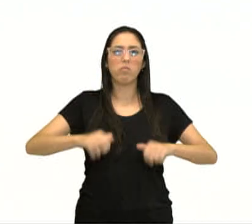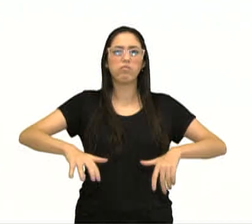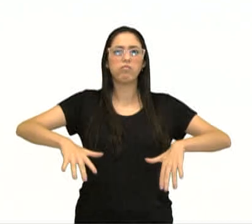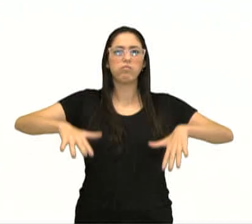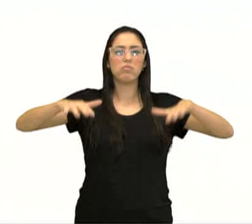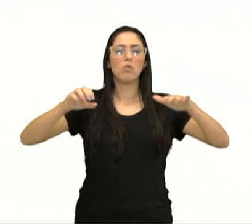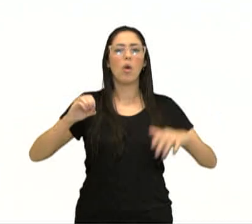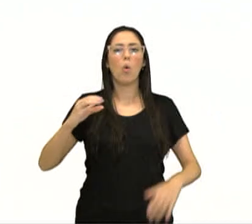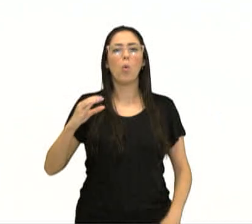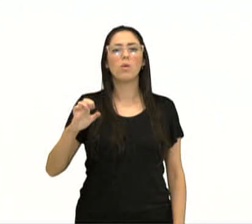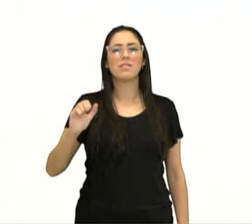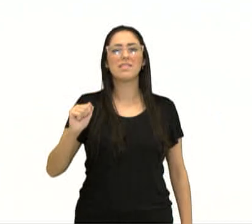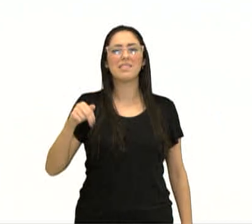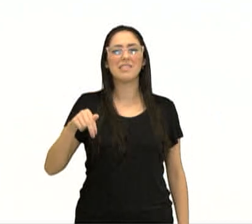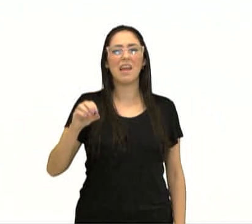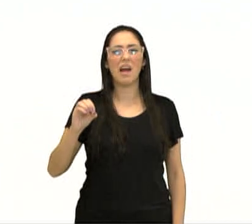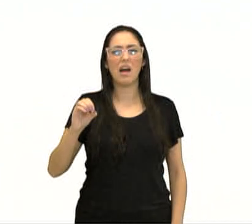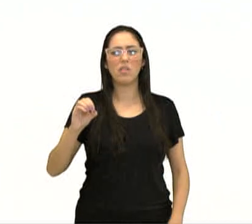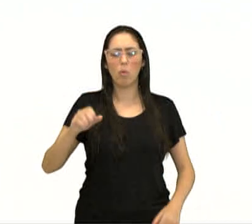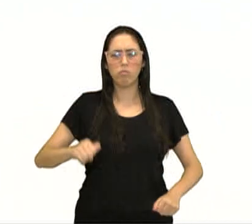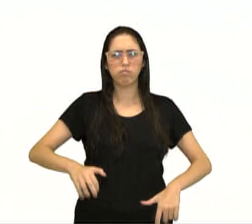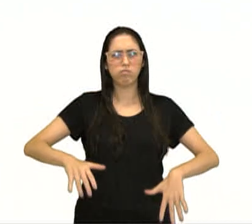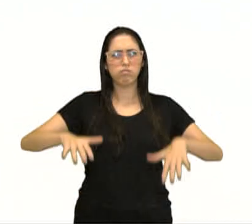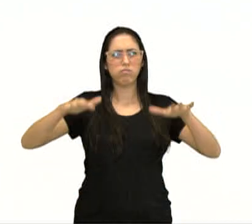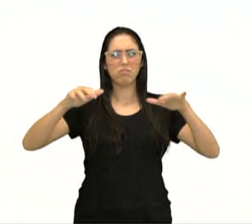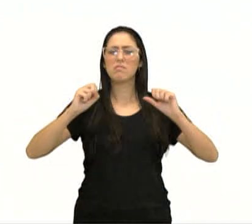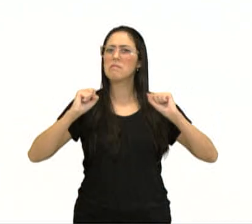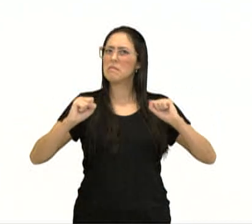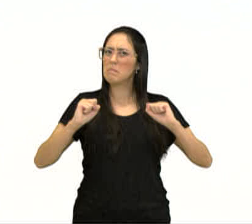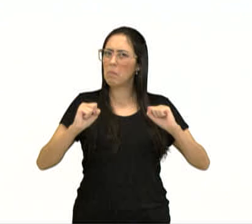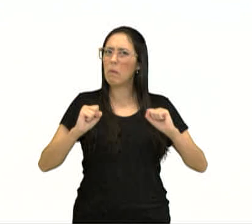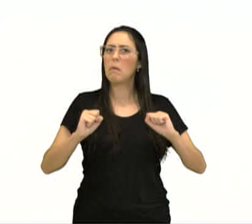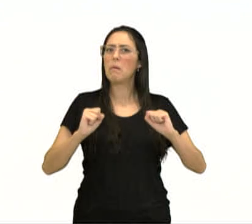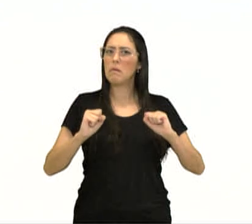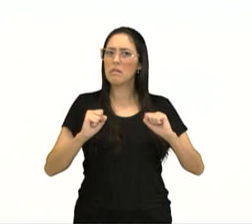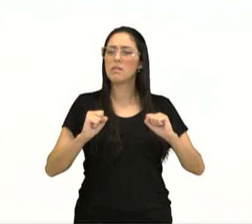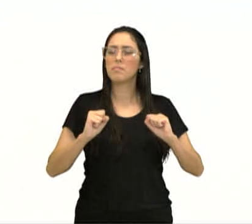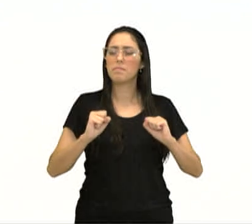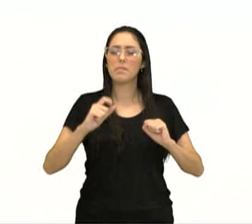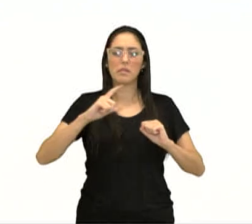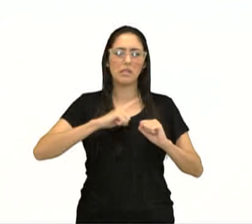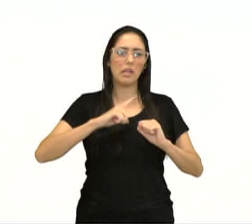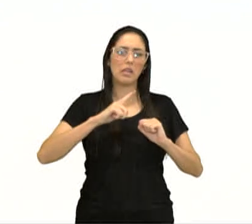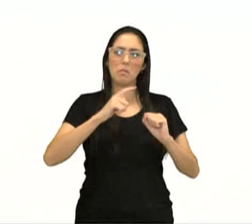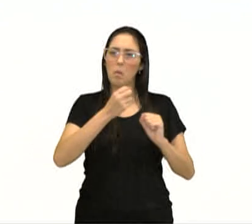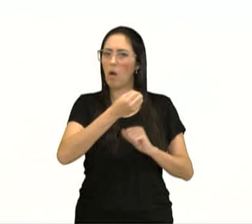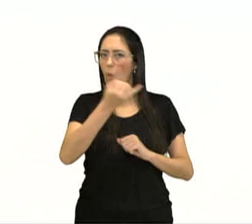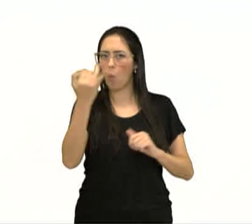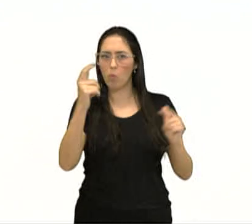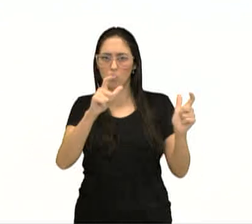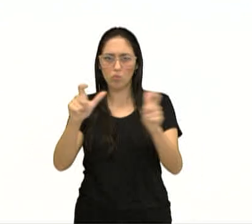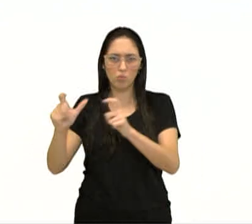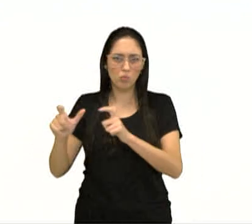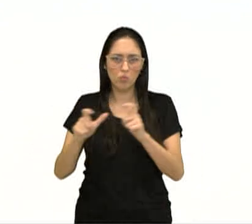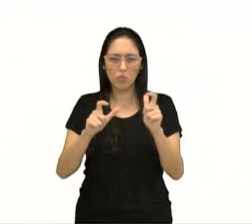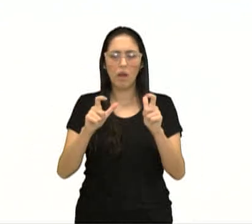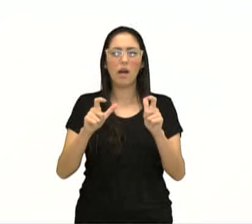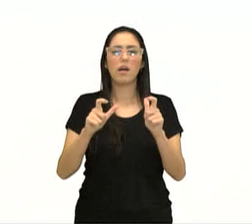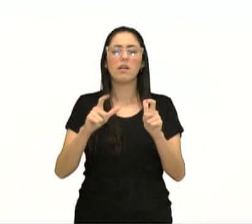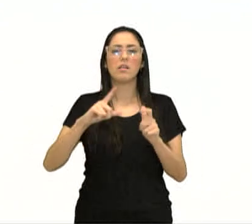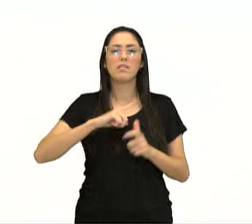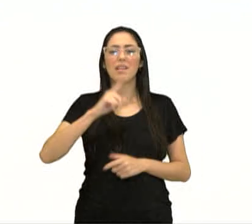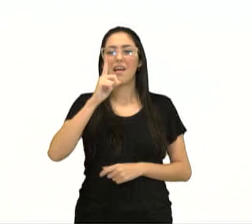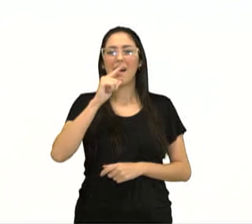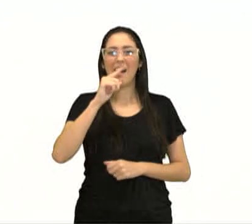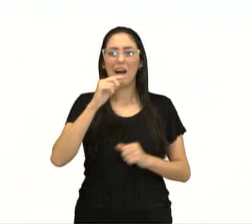oceanos. Como assim secas e enchentes? A gente vai perceber que, em determinados lugares, o processo de evaporação das